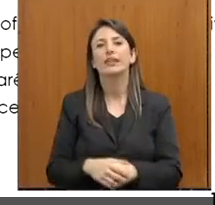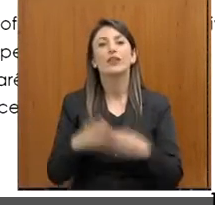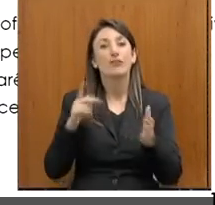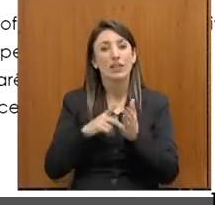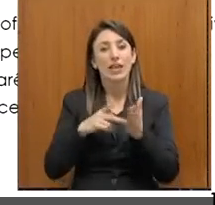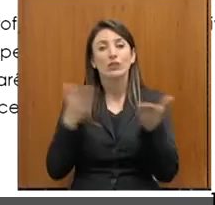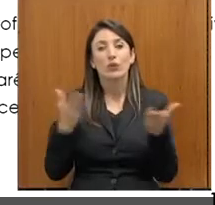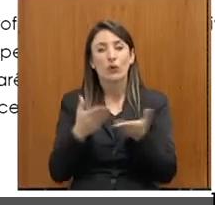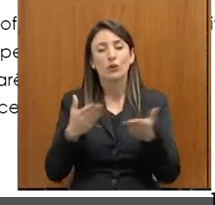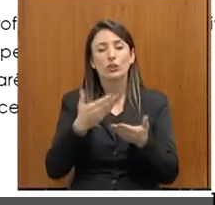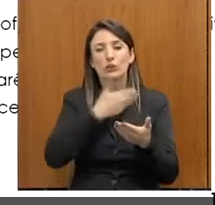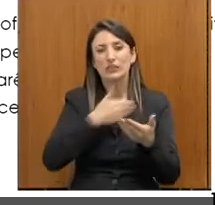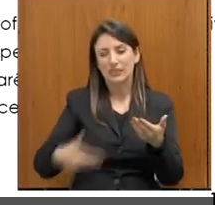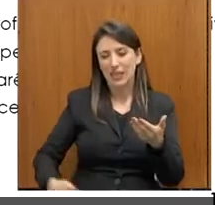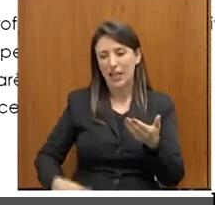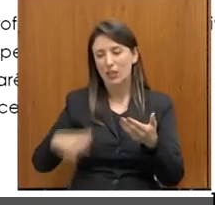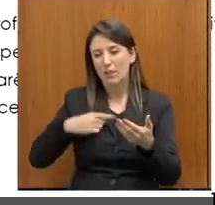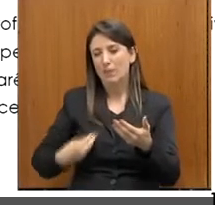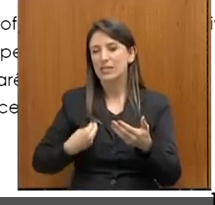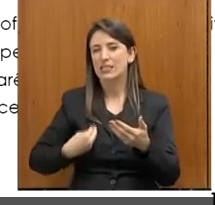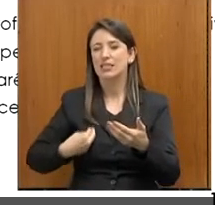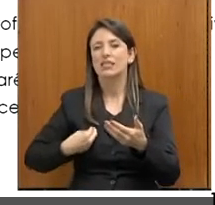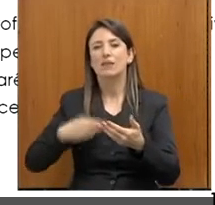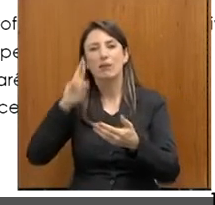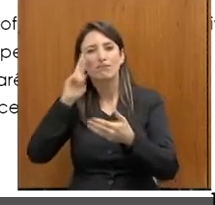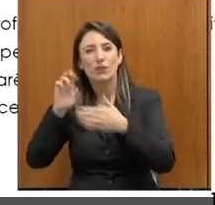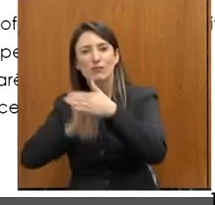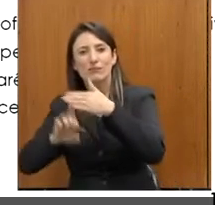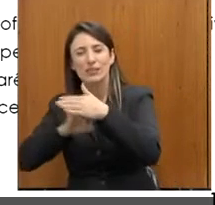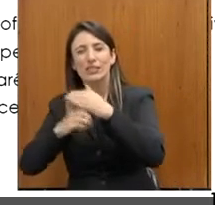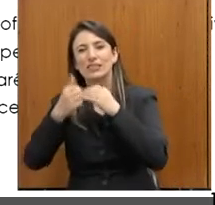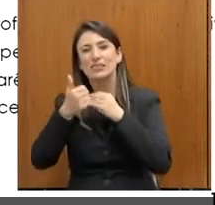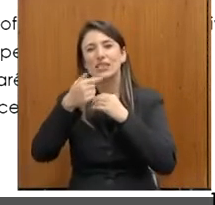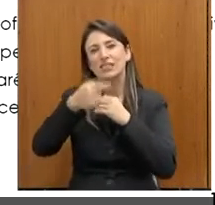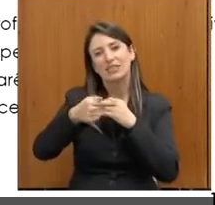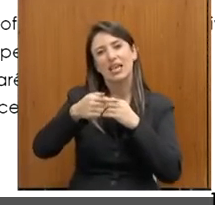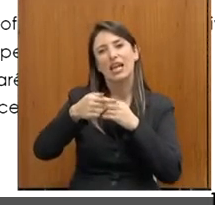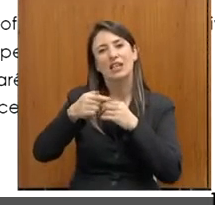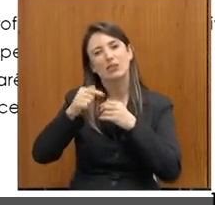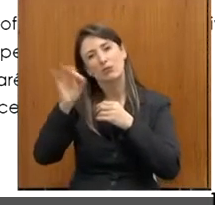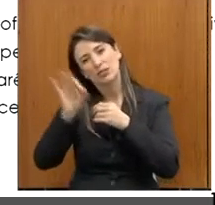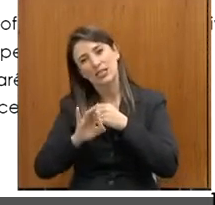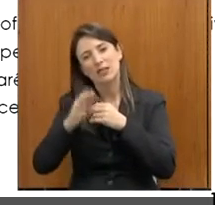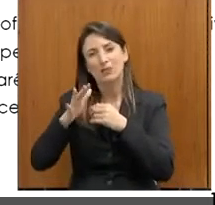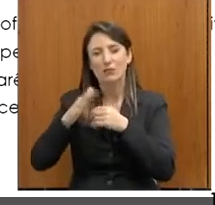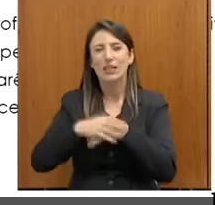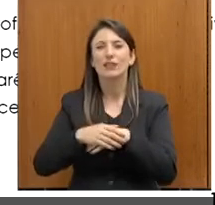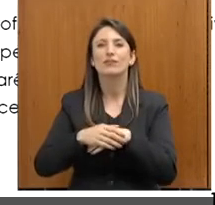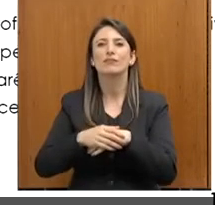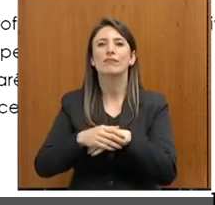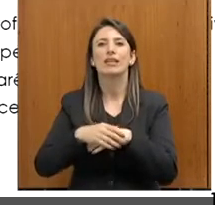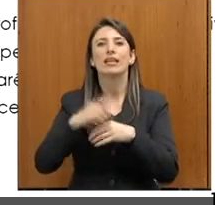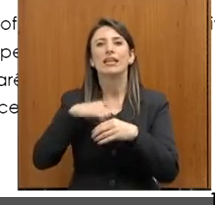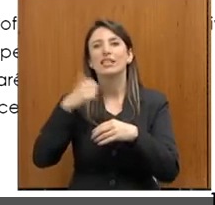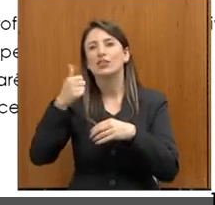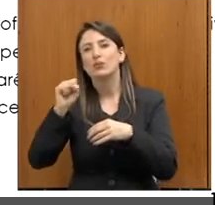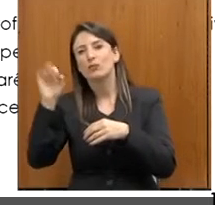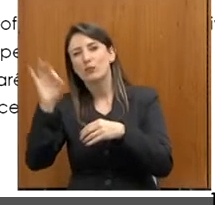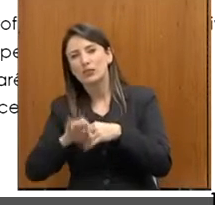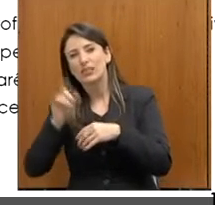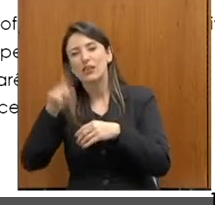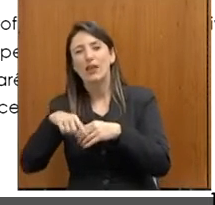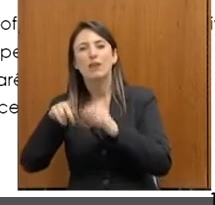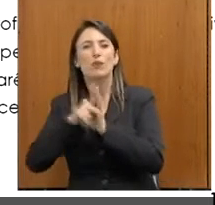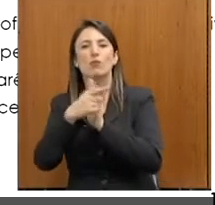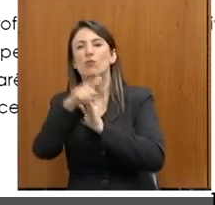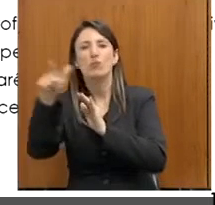estava tem dezessete por cento do capital da companhia 83 por cento já é de propriedade de terceiros e queria destacar